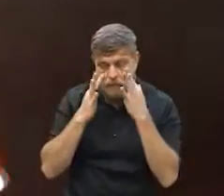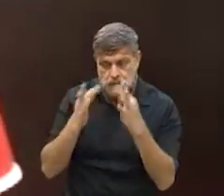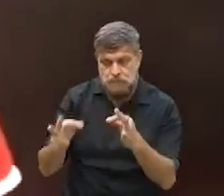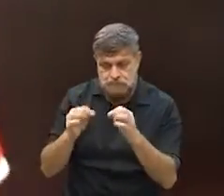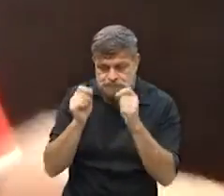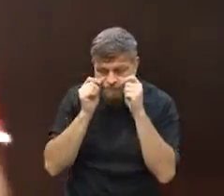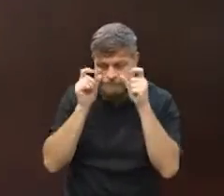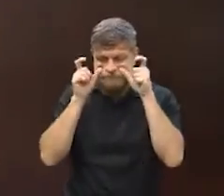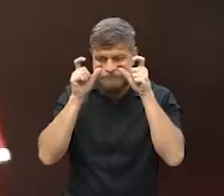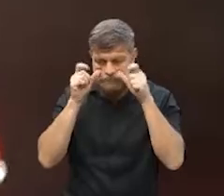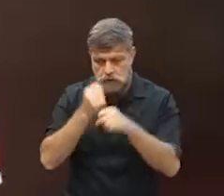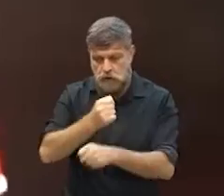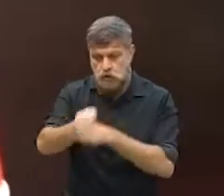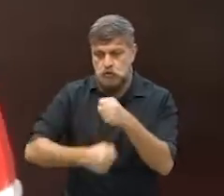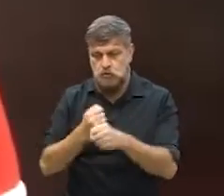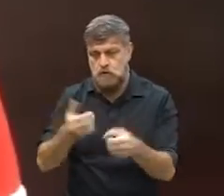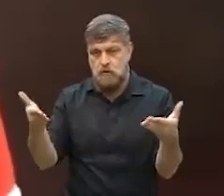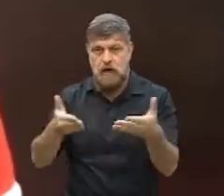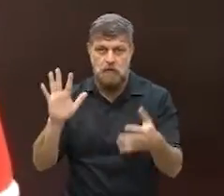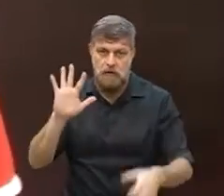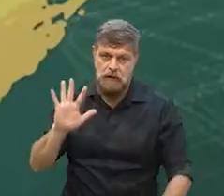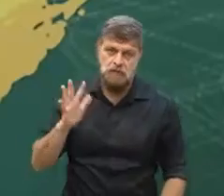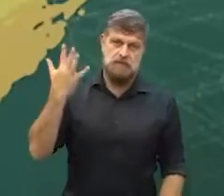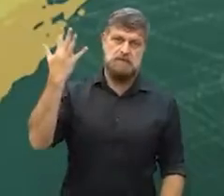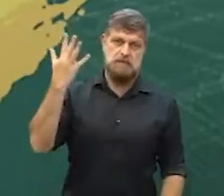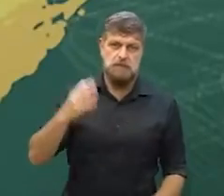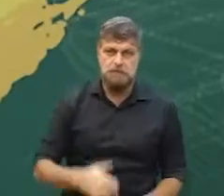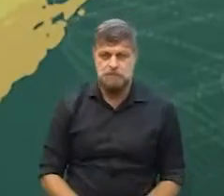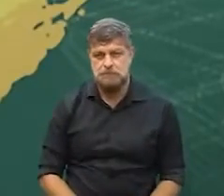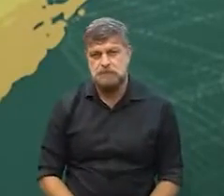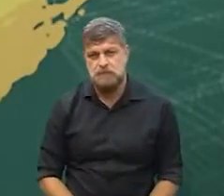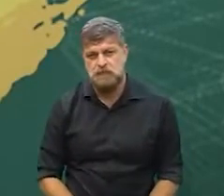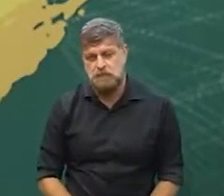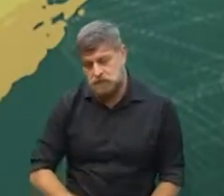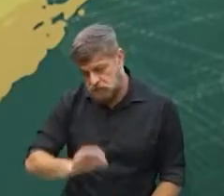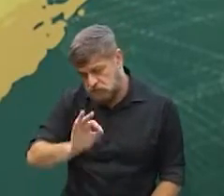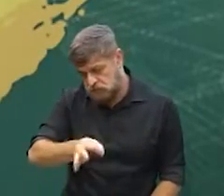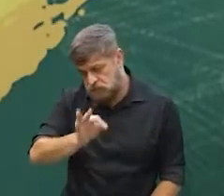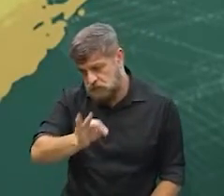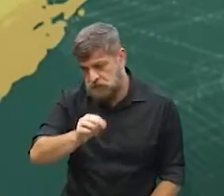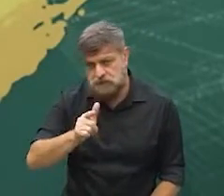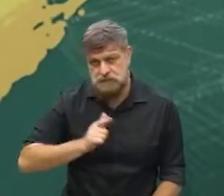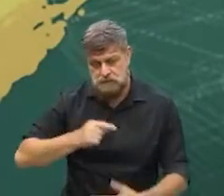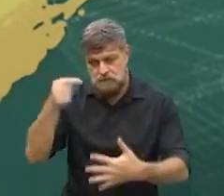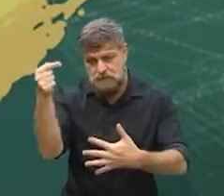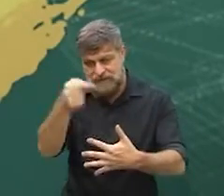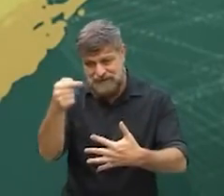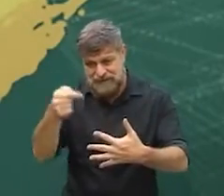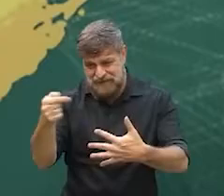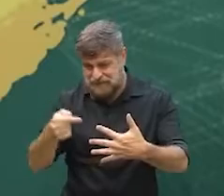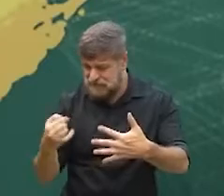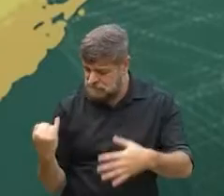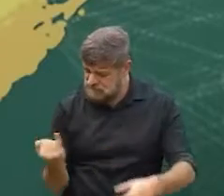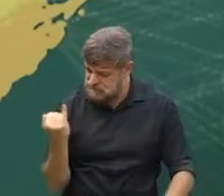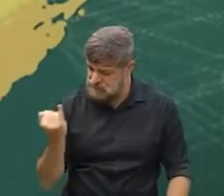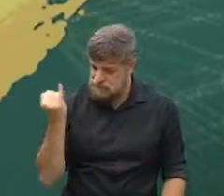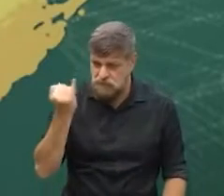a atenção aí que tem acontecido esse ano. E são, de fato, tópicos